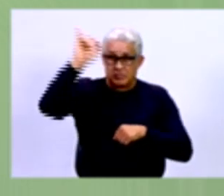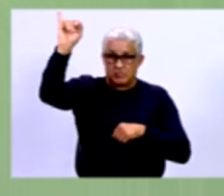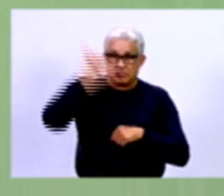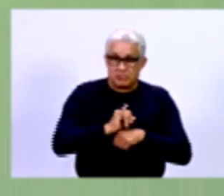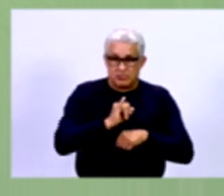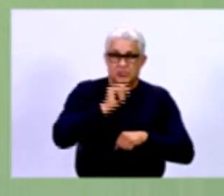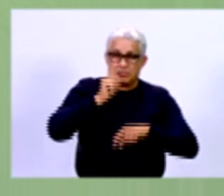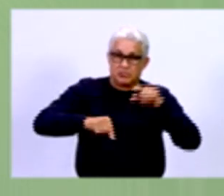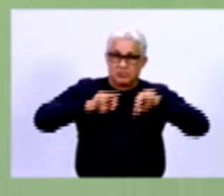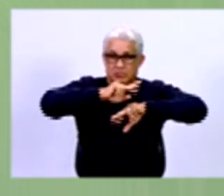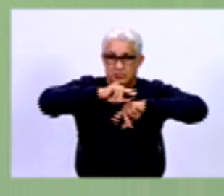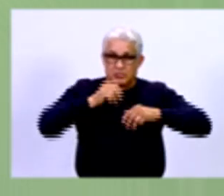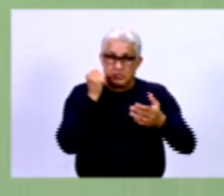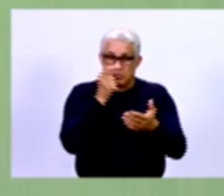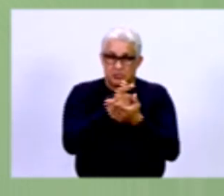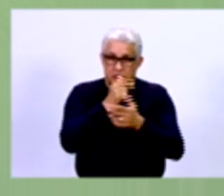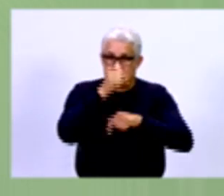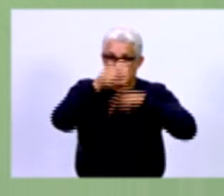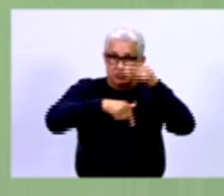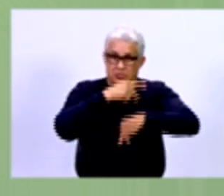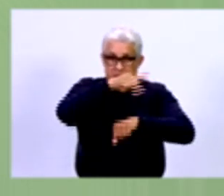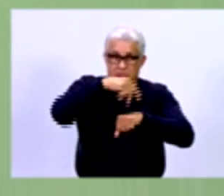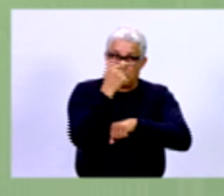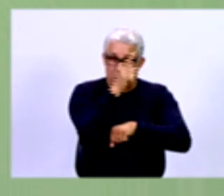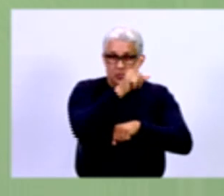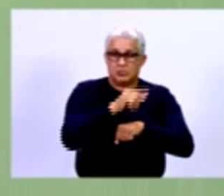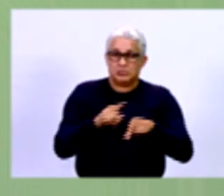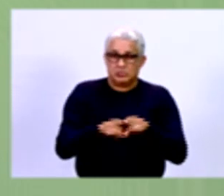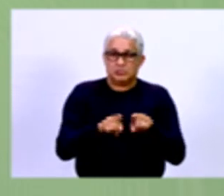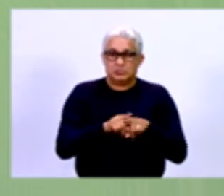mercadoria, os compradores de serviços de outros países,